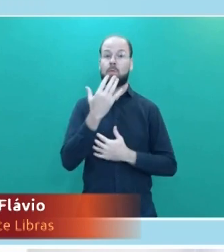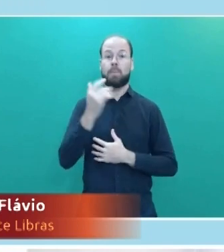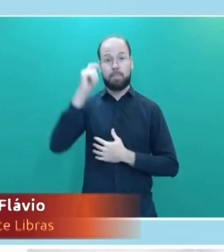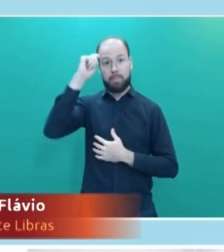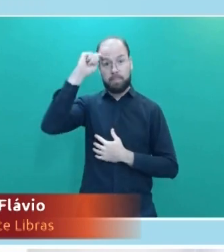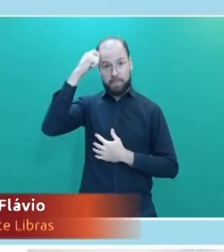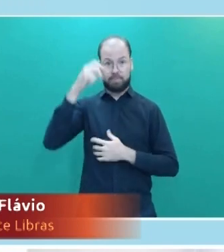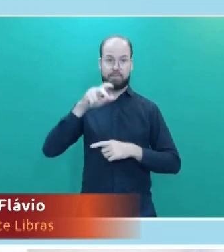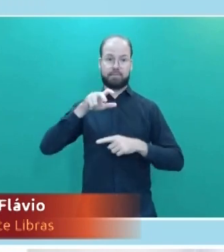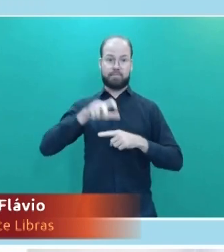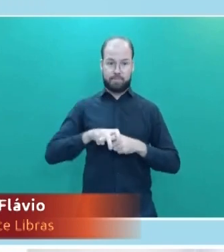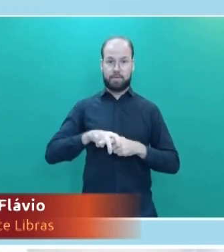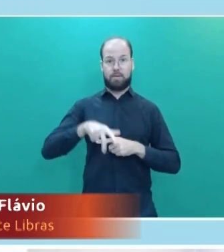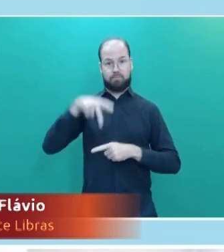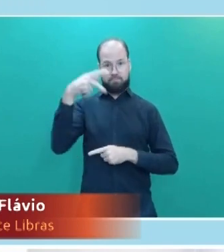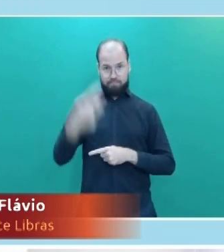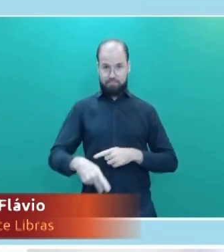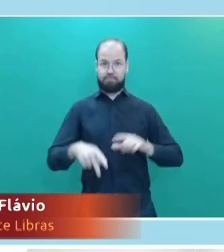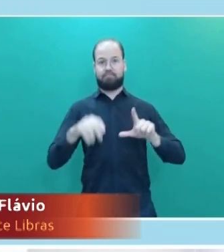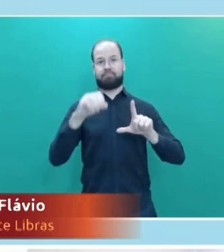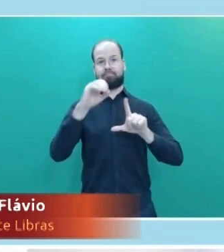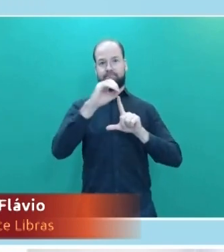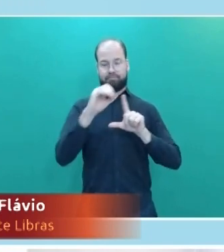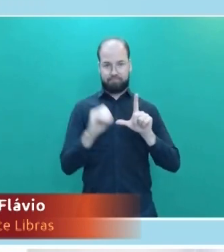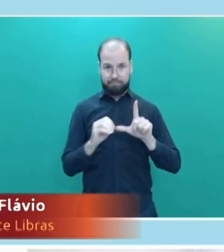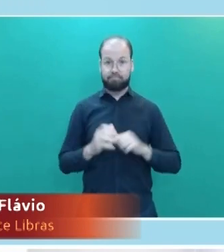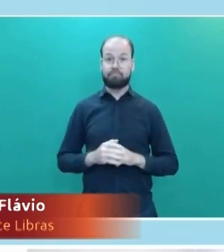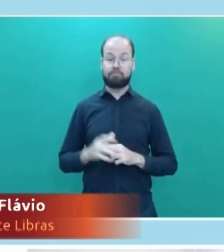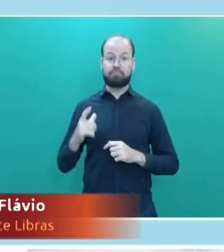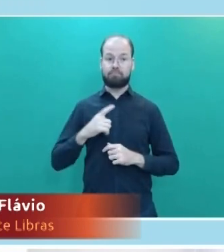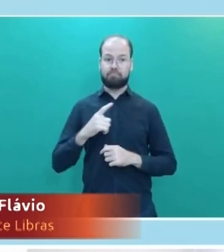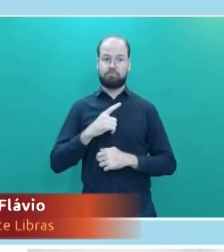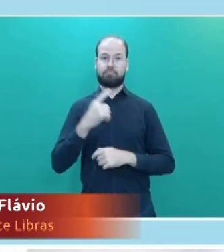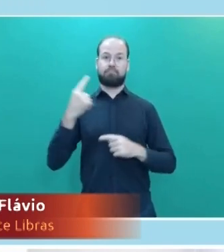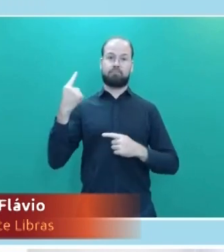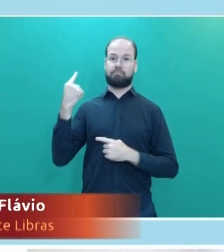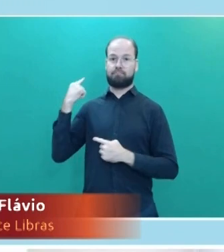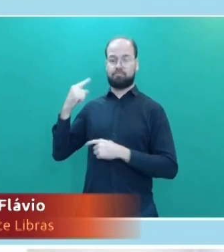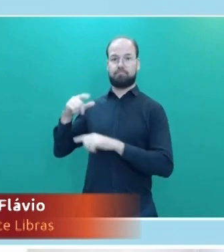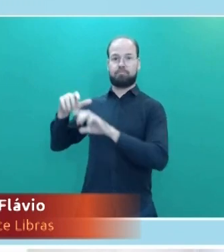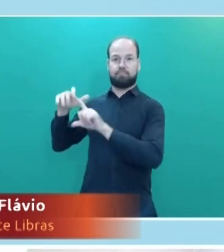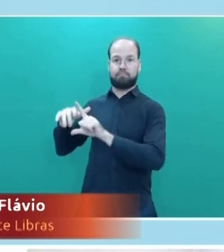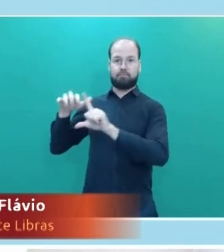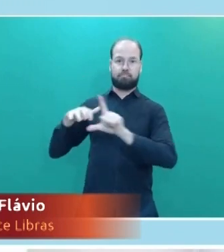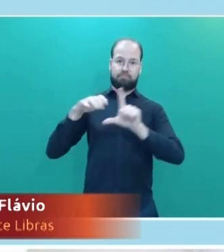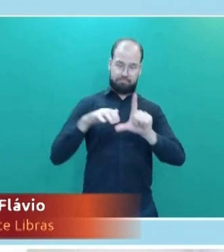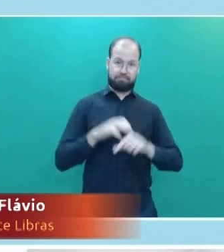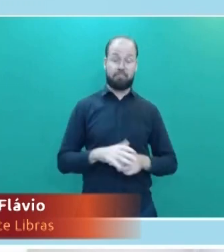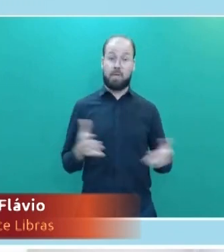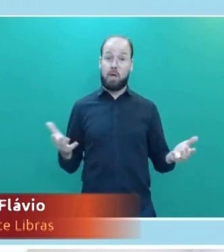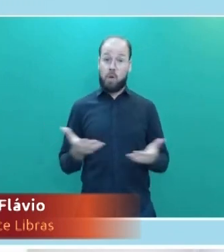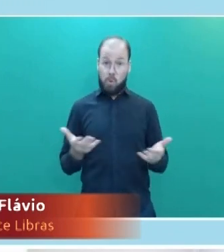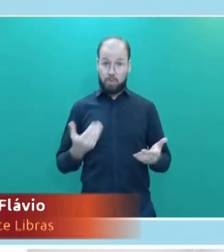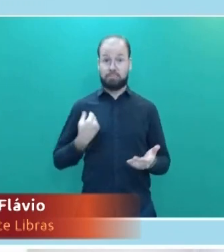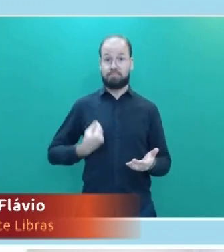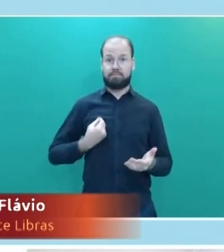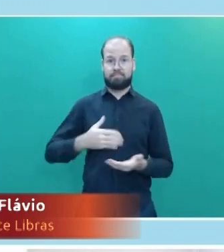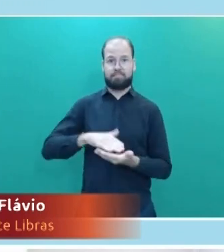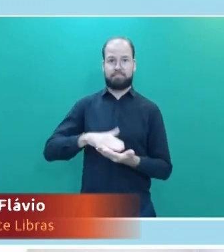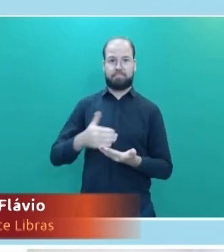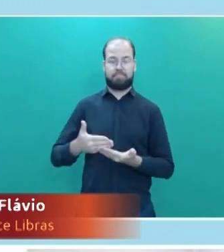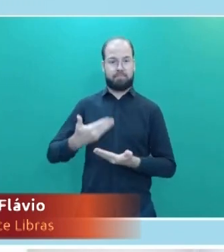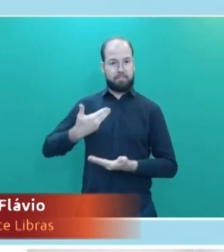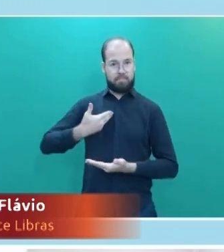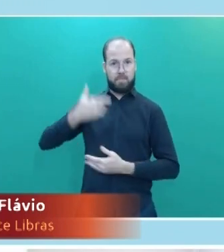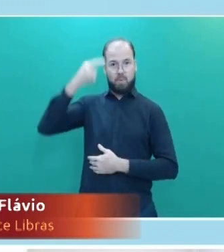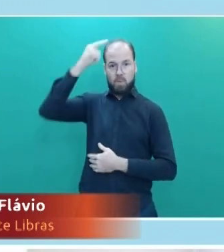da TV UFG. Atrás de mim, alguns computadores e mesas. Quem faz a interpretação para Libras nesse bloco é o Weber